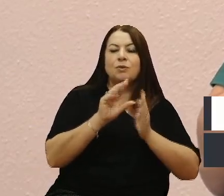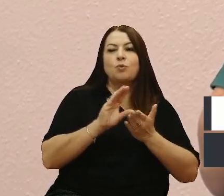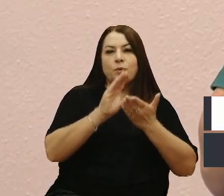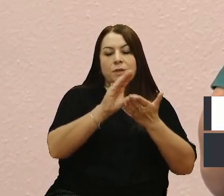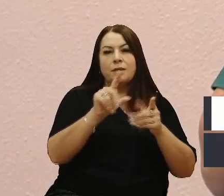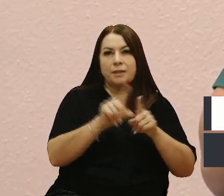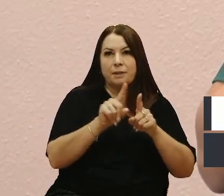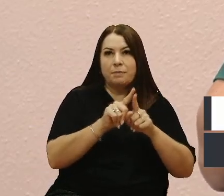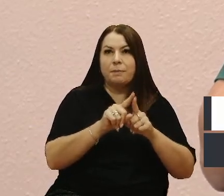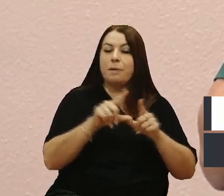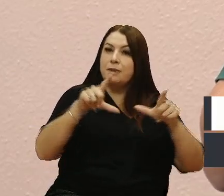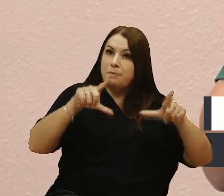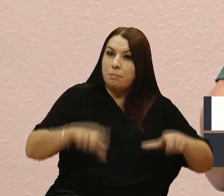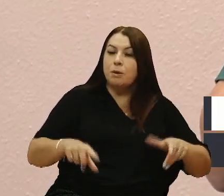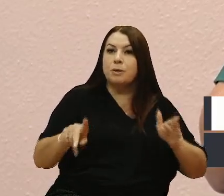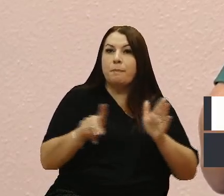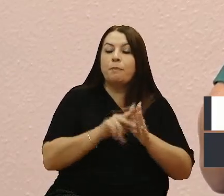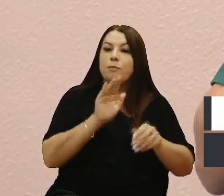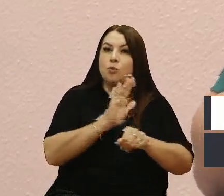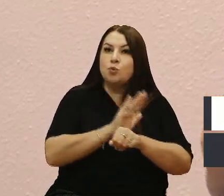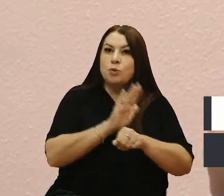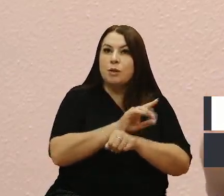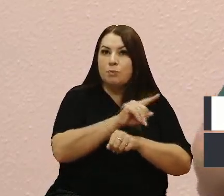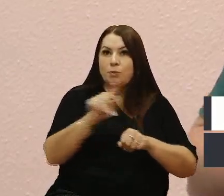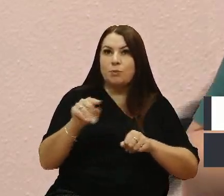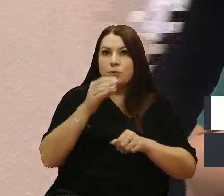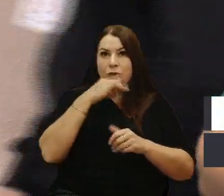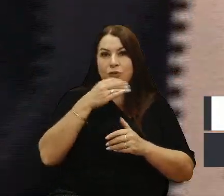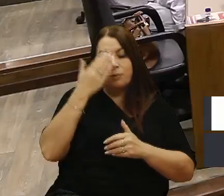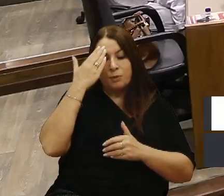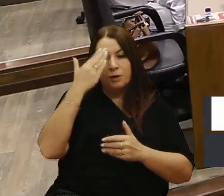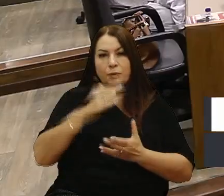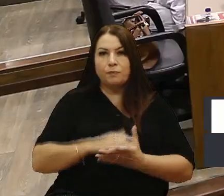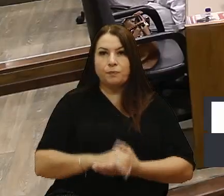mas também para esse espaço que vai contribuir muito com Caxias do Sul. Muito obrigado. Próximo.